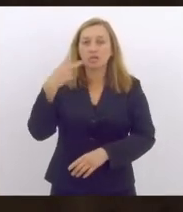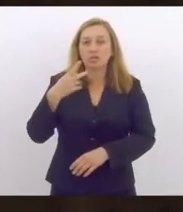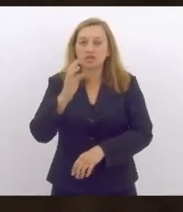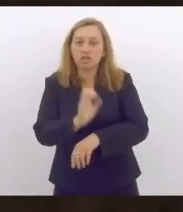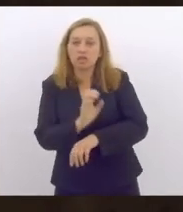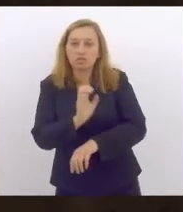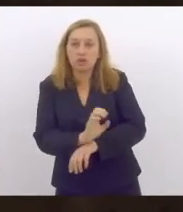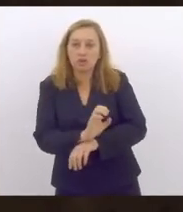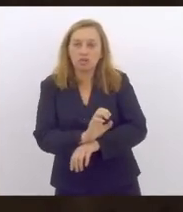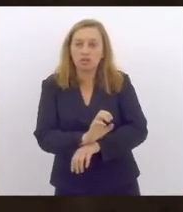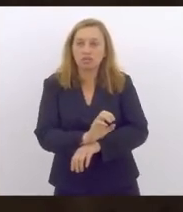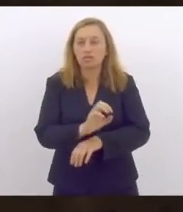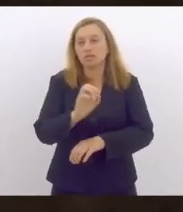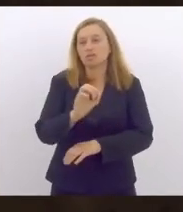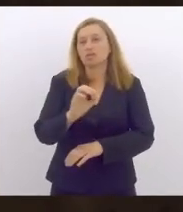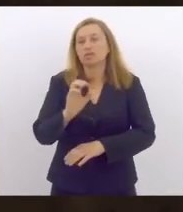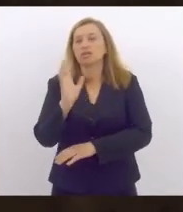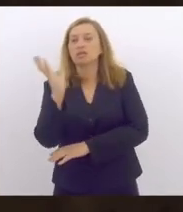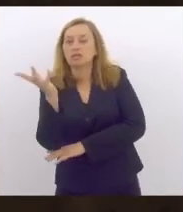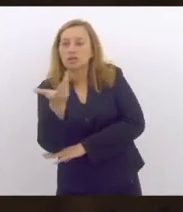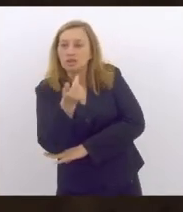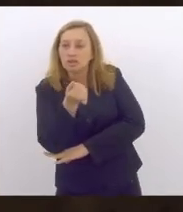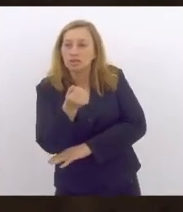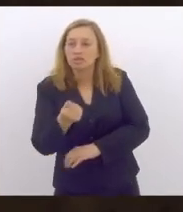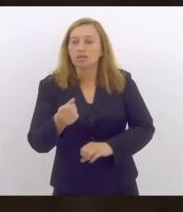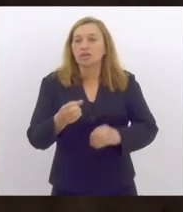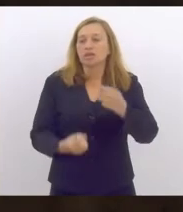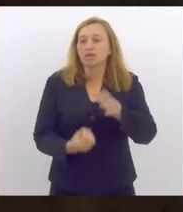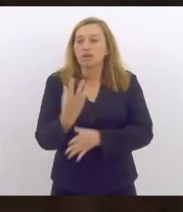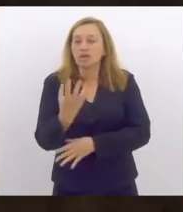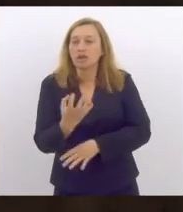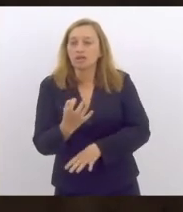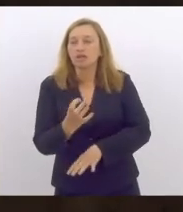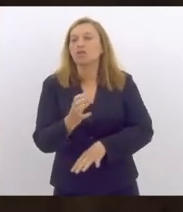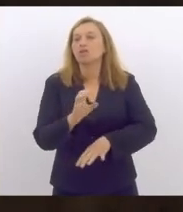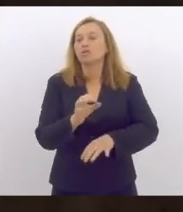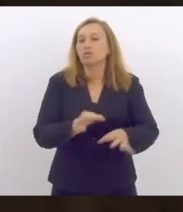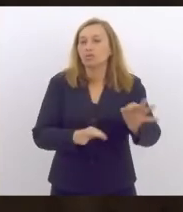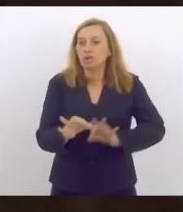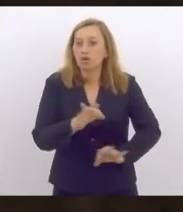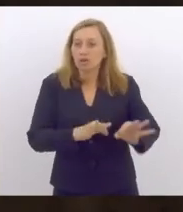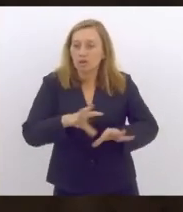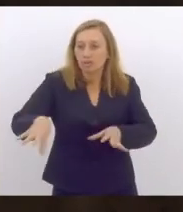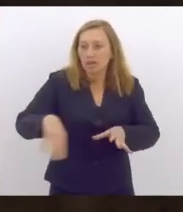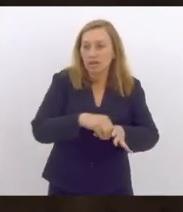educação ambiental e cria o programa estadual de educação ambiental para incluir